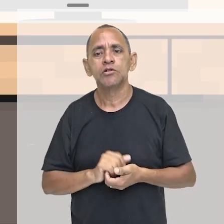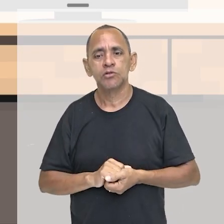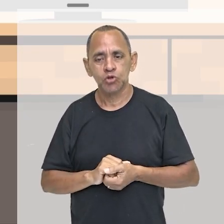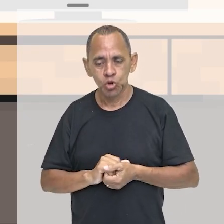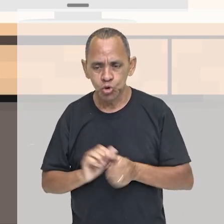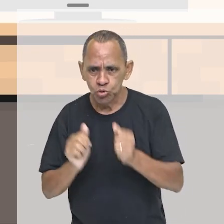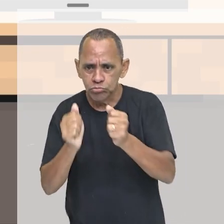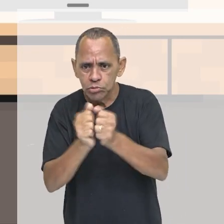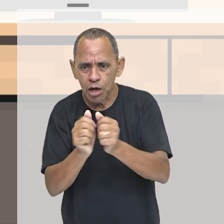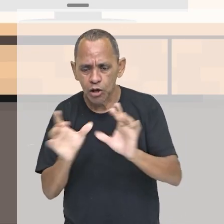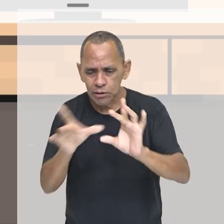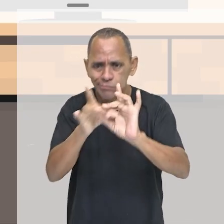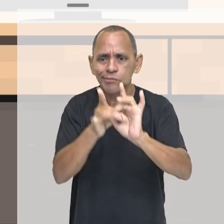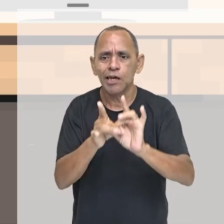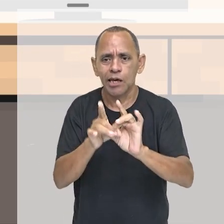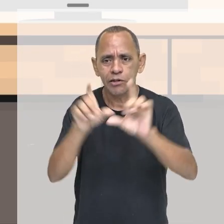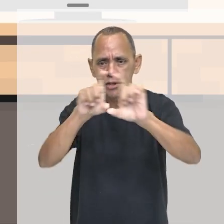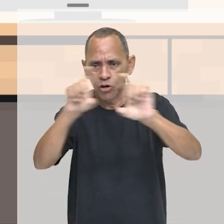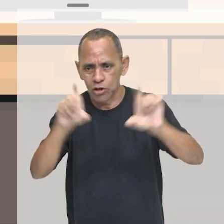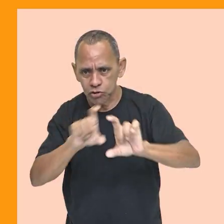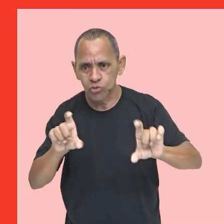serem compreendidas. Certinho?